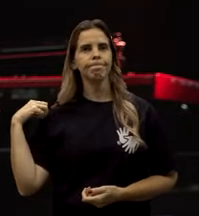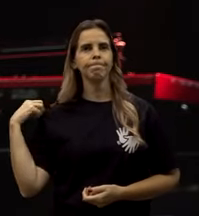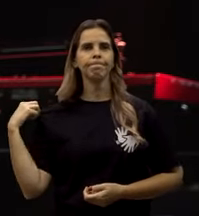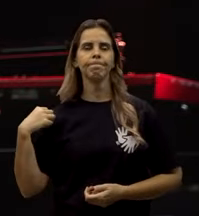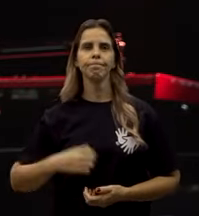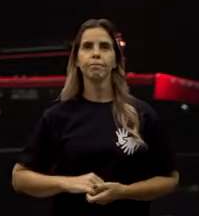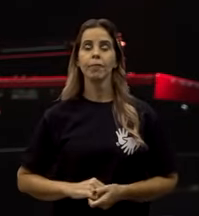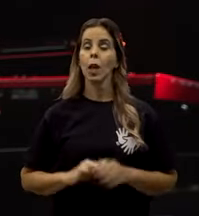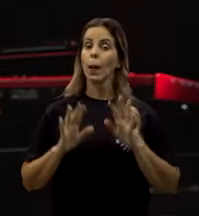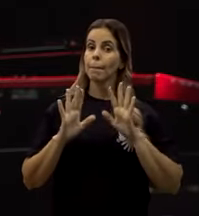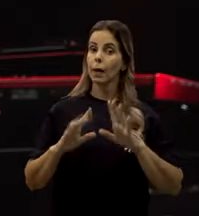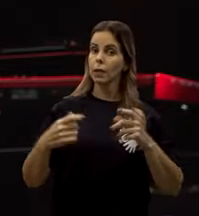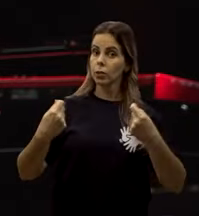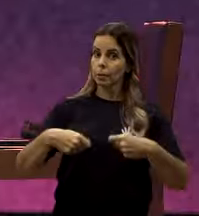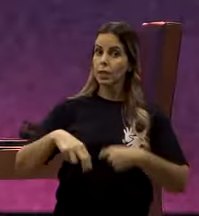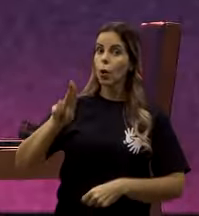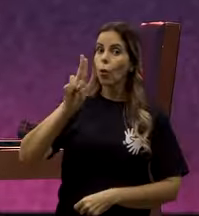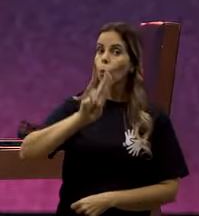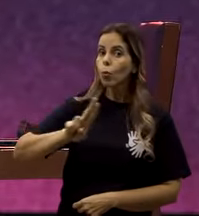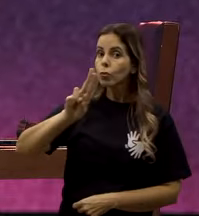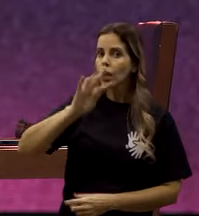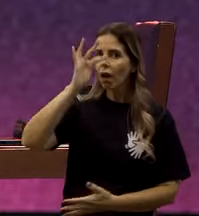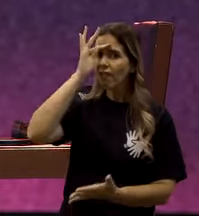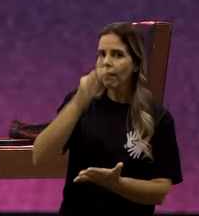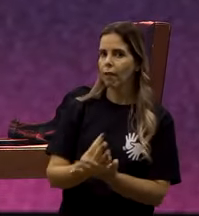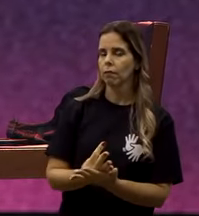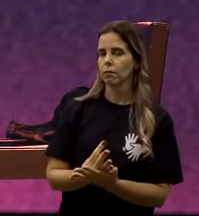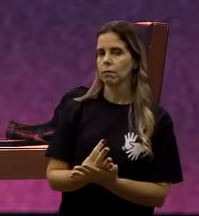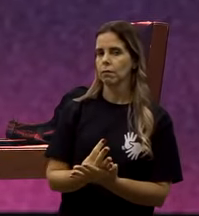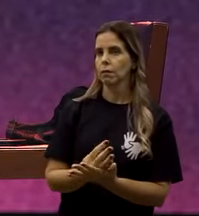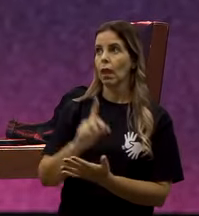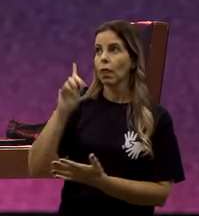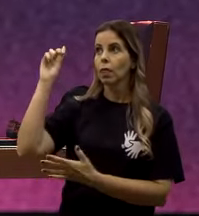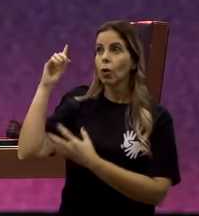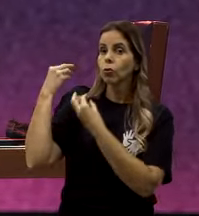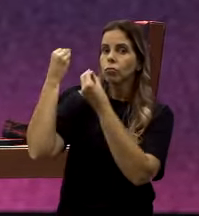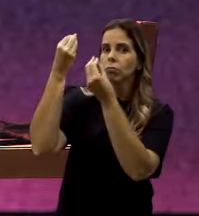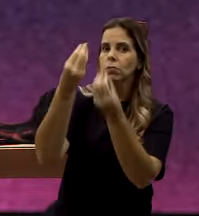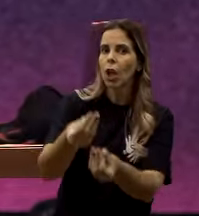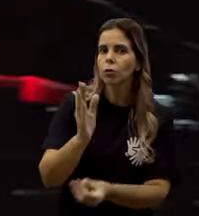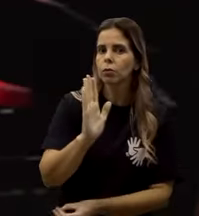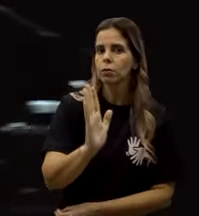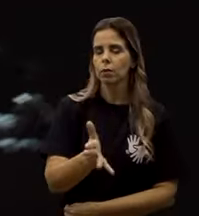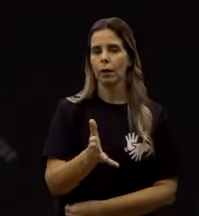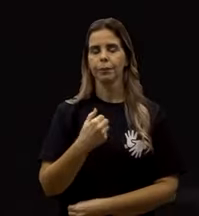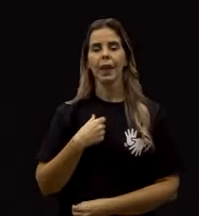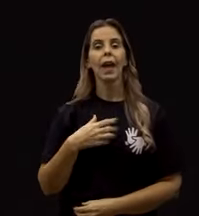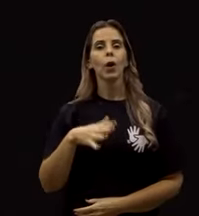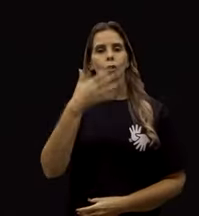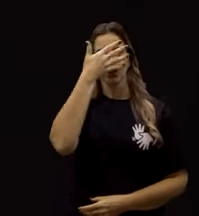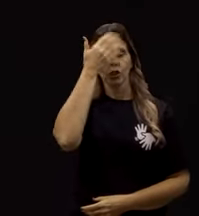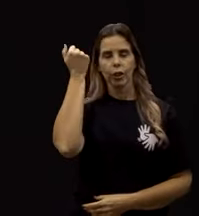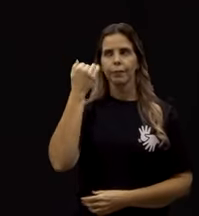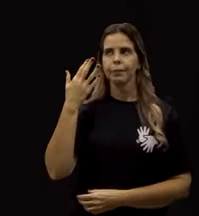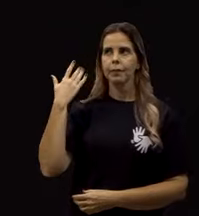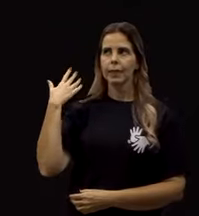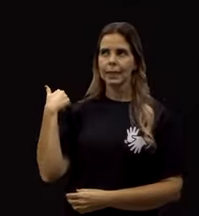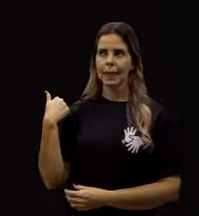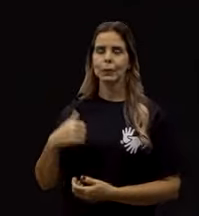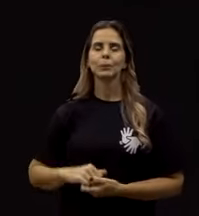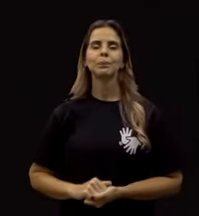Mas ela precisa ser usada eu nunca vou esquecer o dia que eu tava malhando lá raríssimo